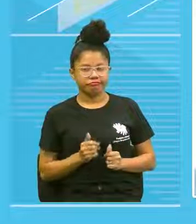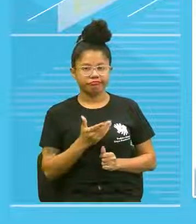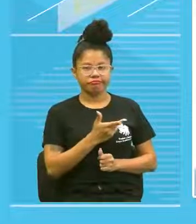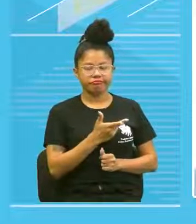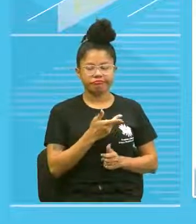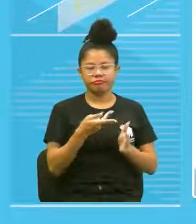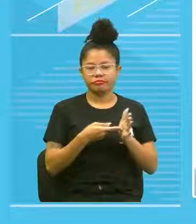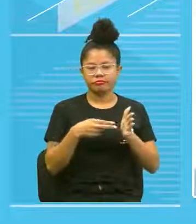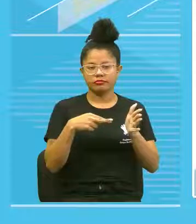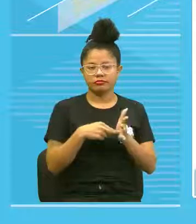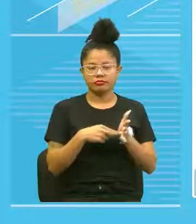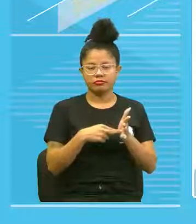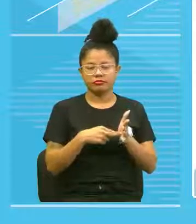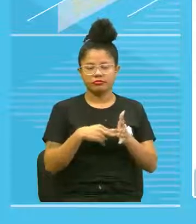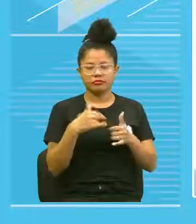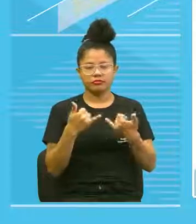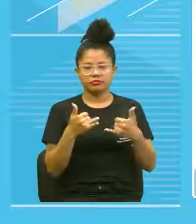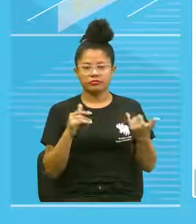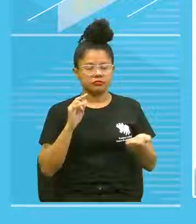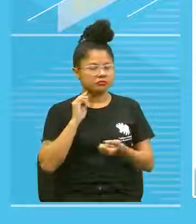o e renovável